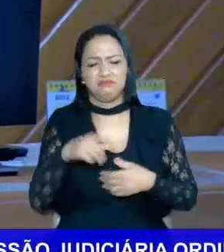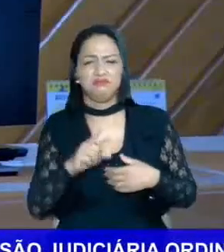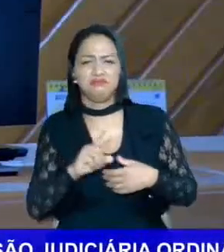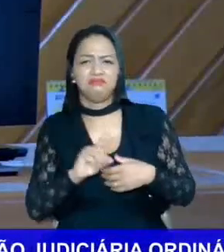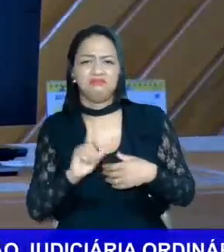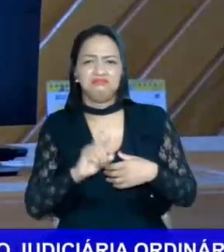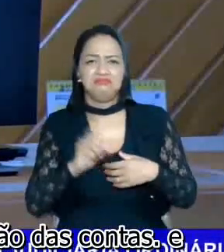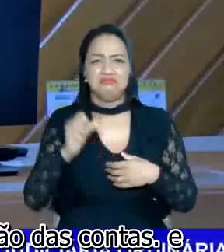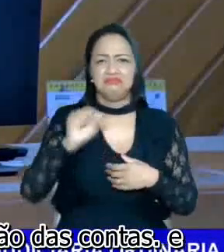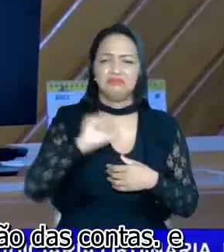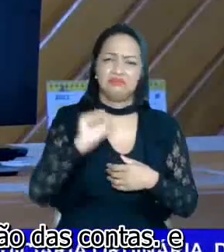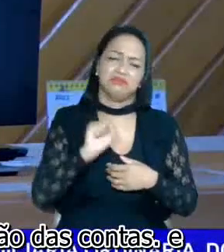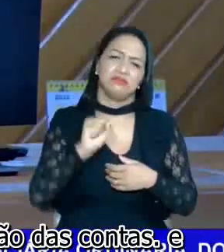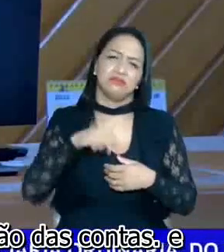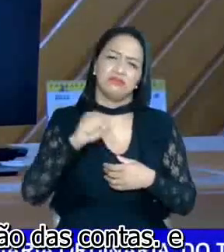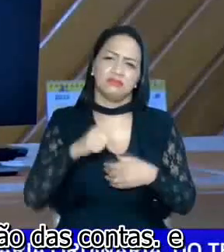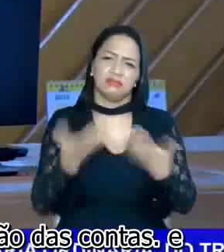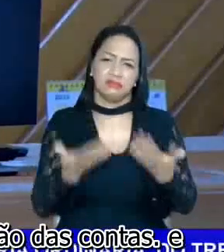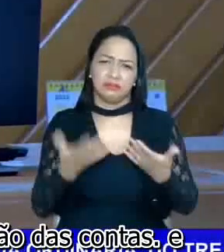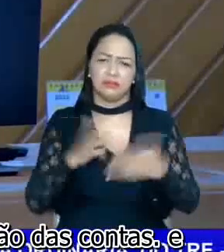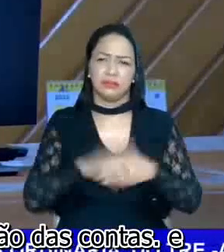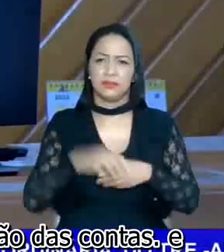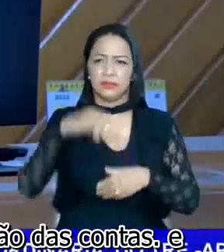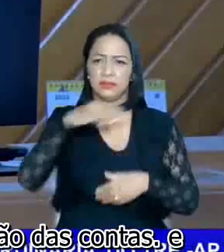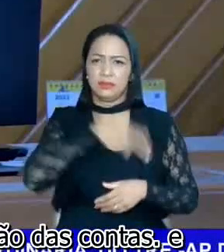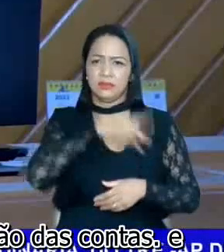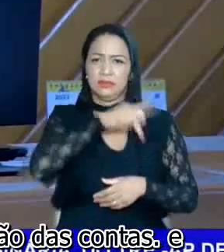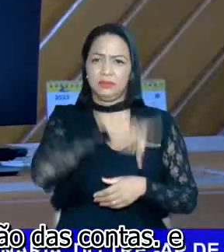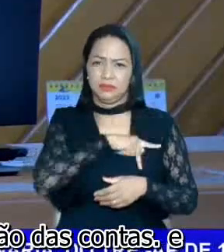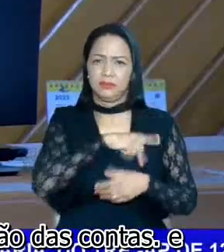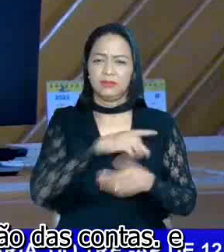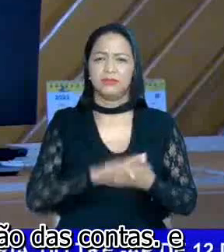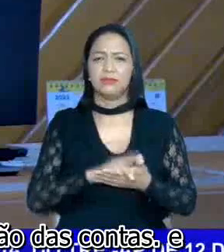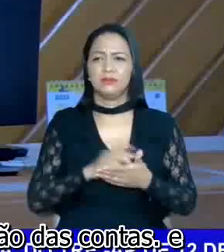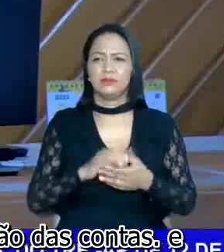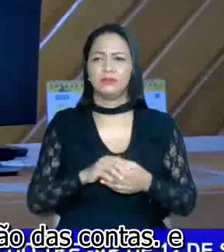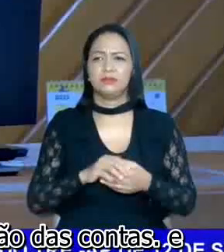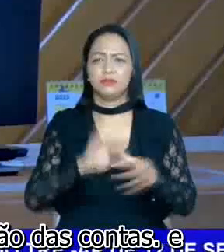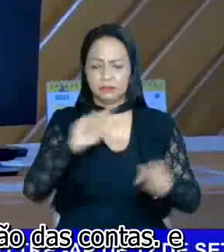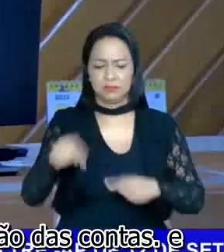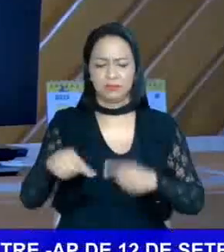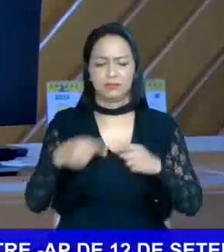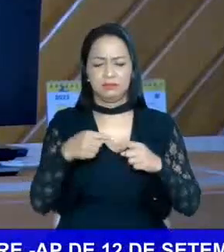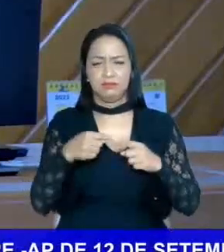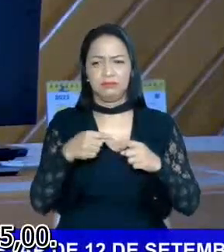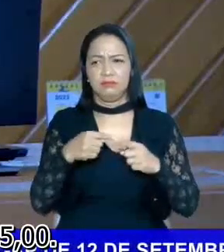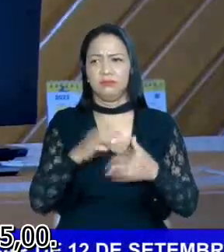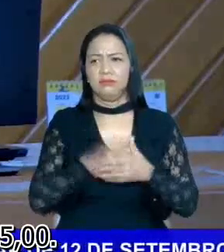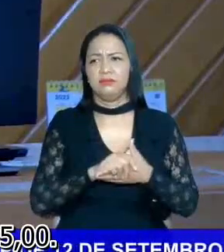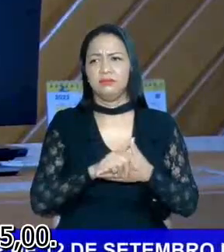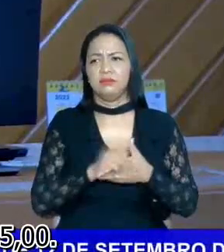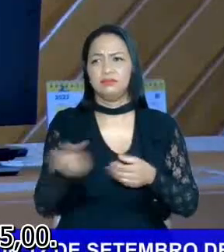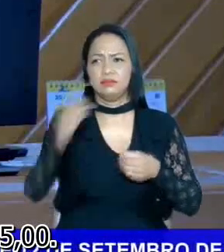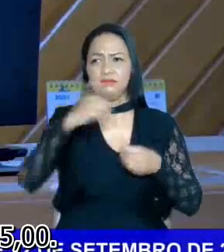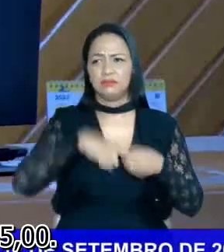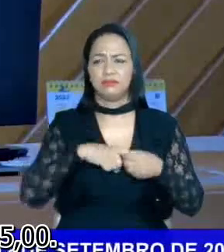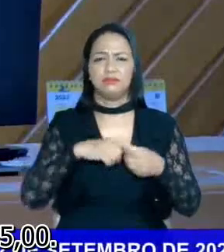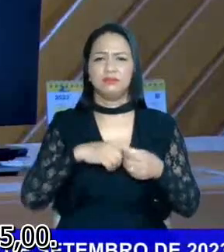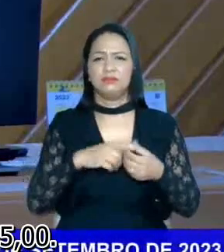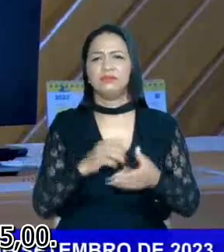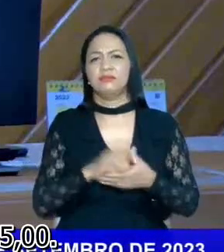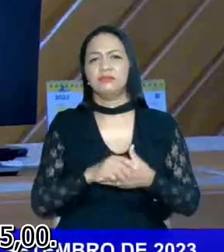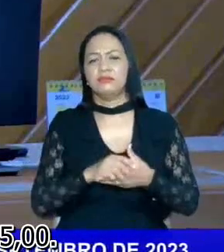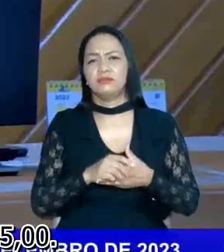Enfim, o MPR reitera o parecer dado por escrito pela desaprovação das contas e pela devolução